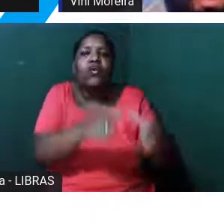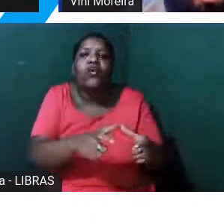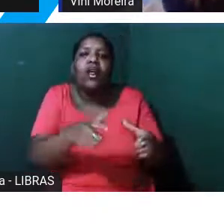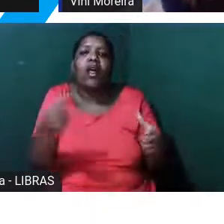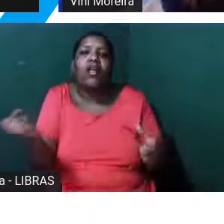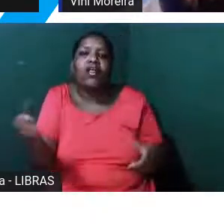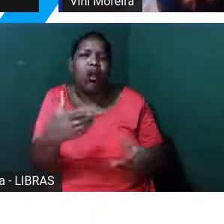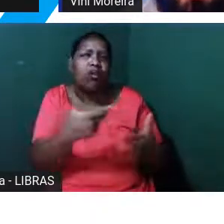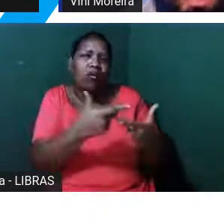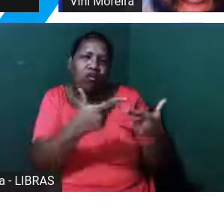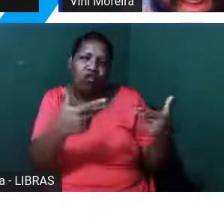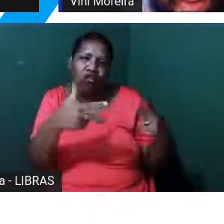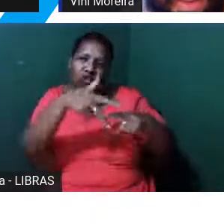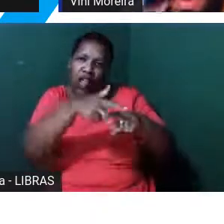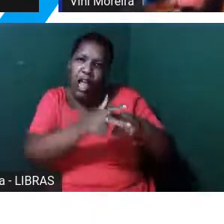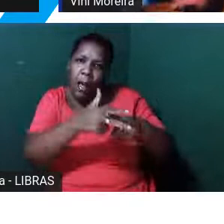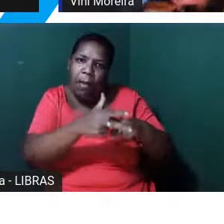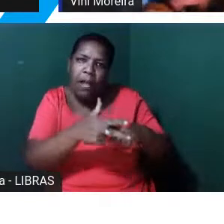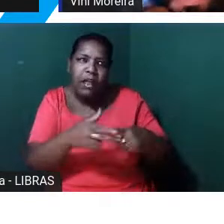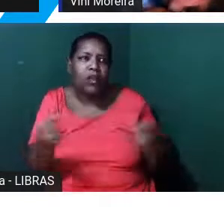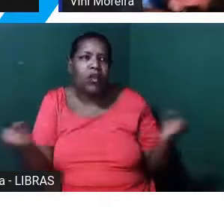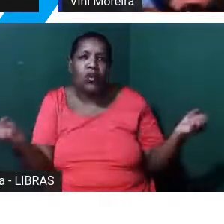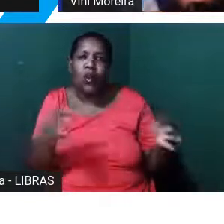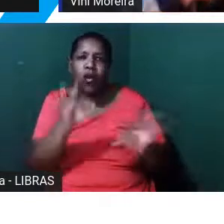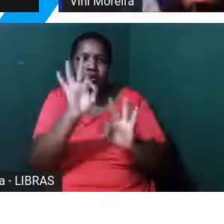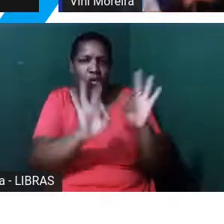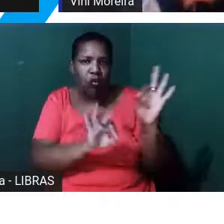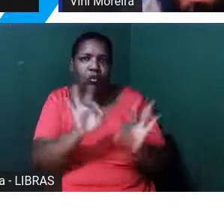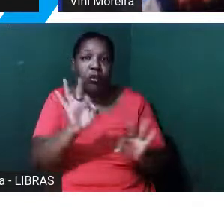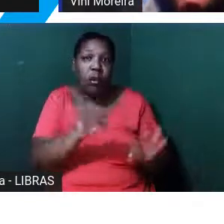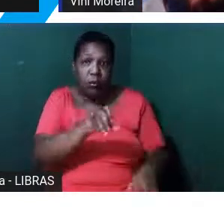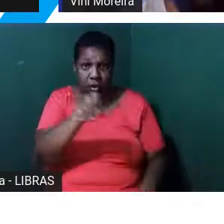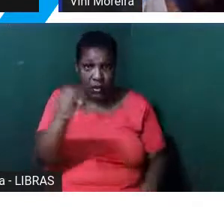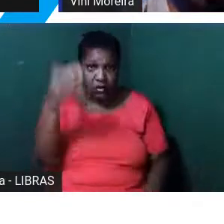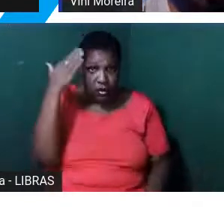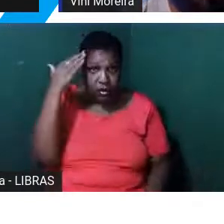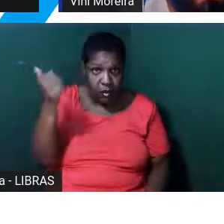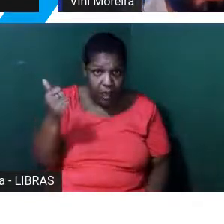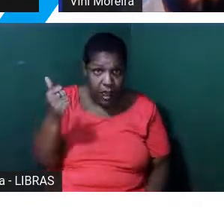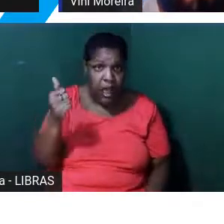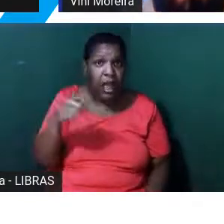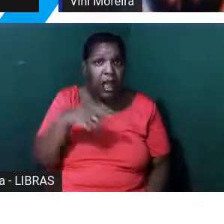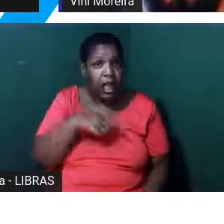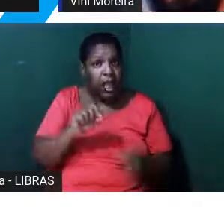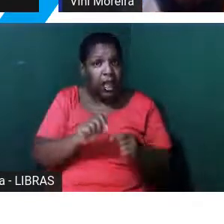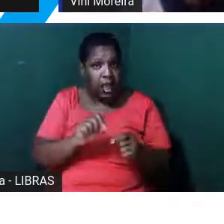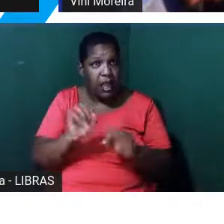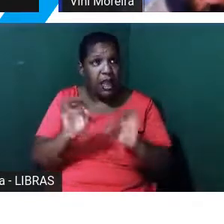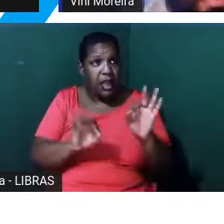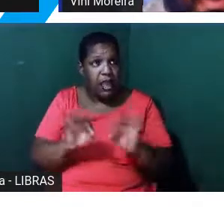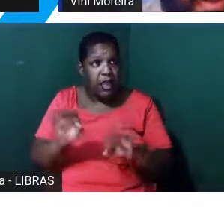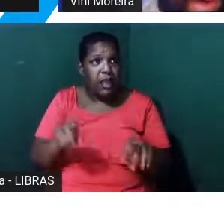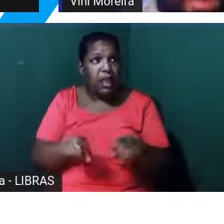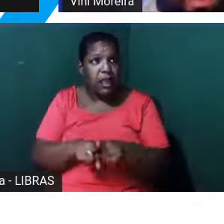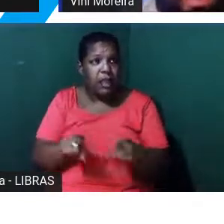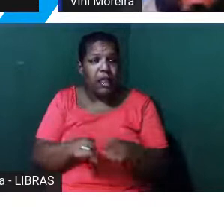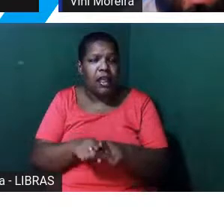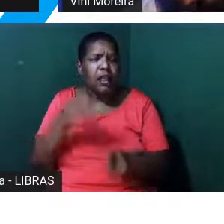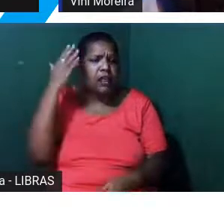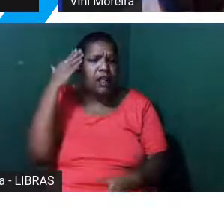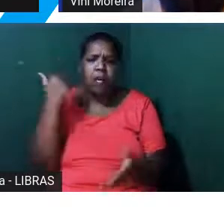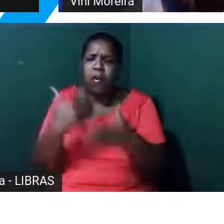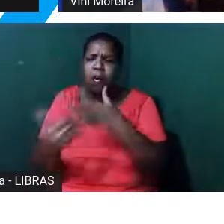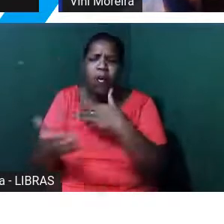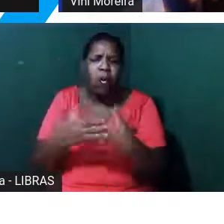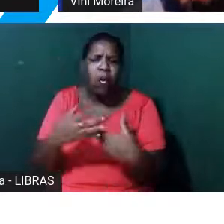nova ferramenta o novo sei lá que se você souber animais isso acreditar você vai saber de estar em qualquer